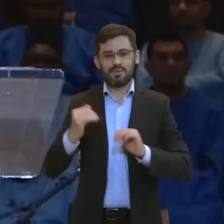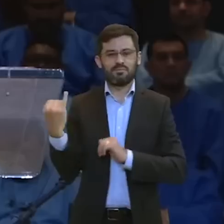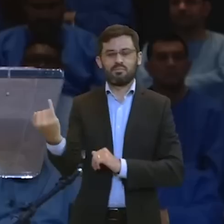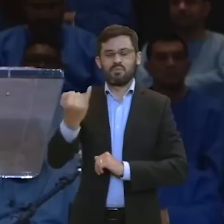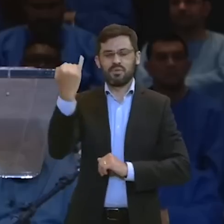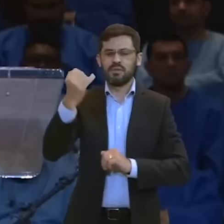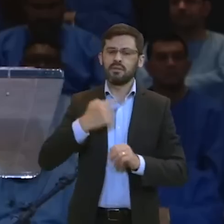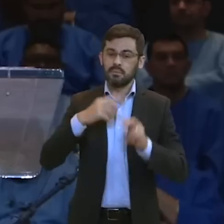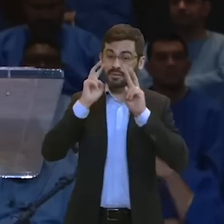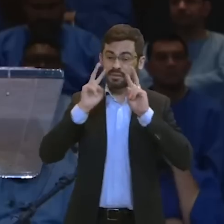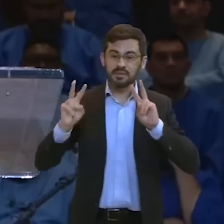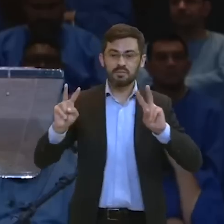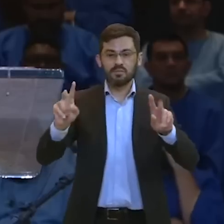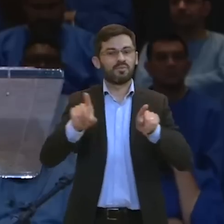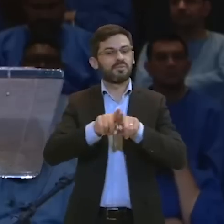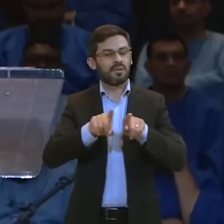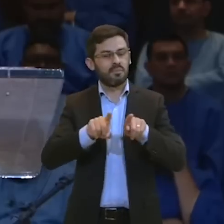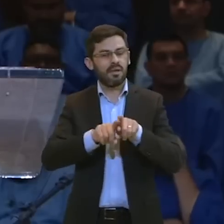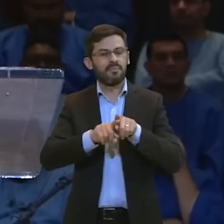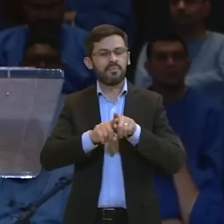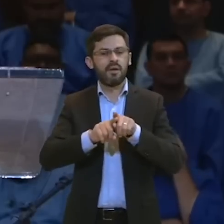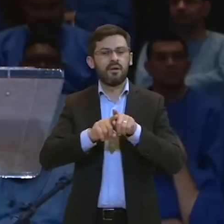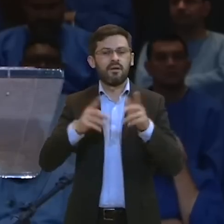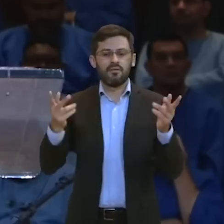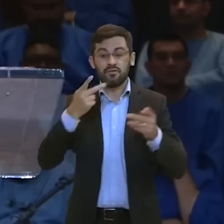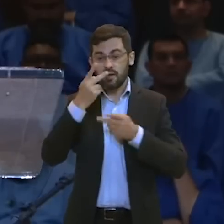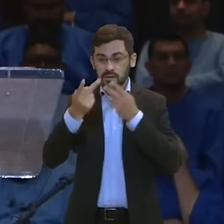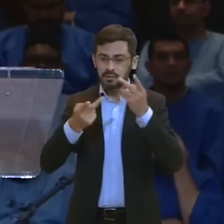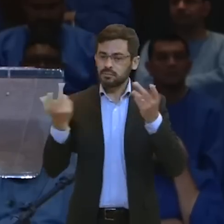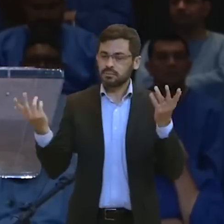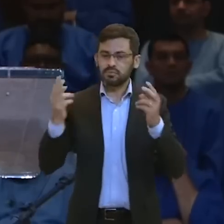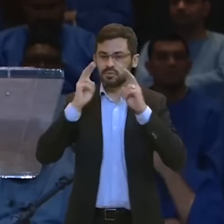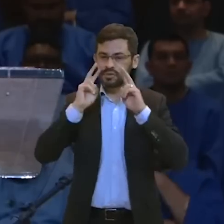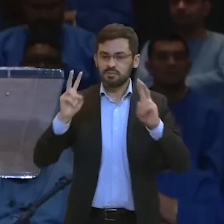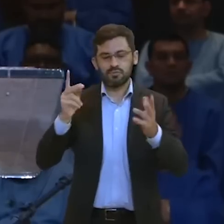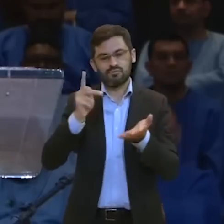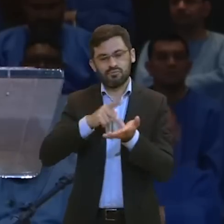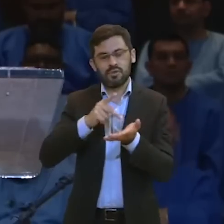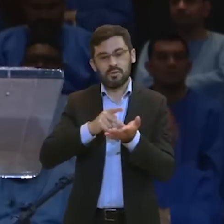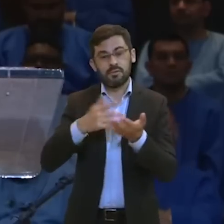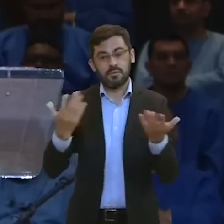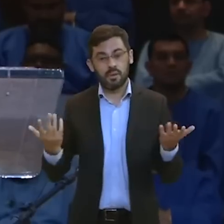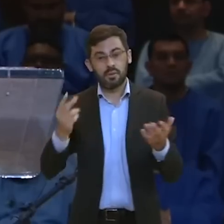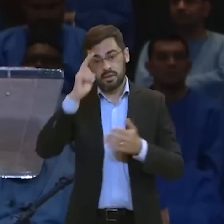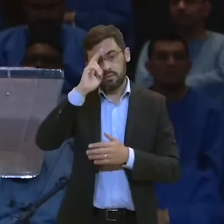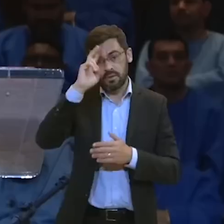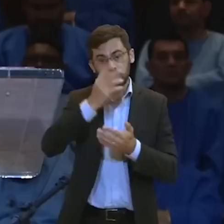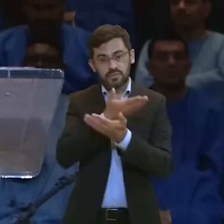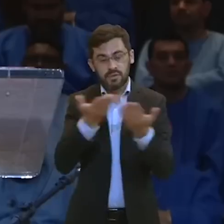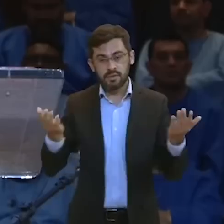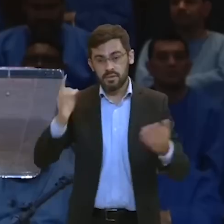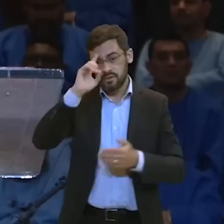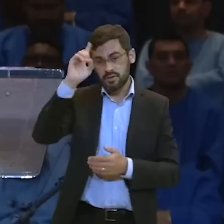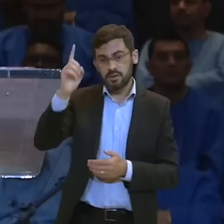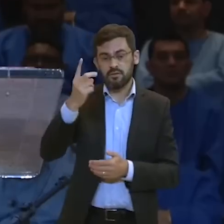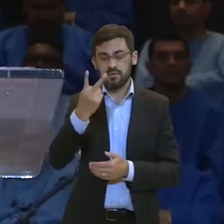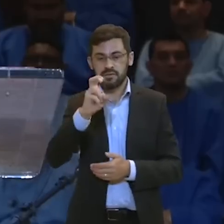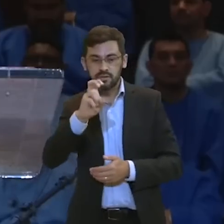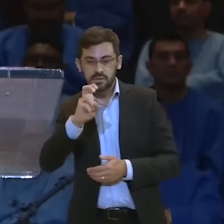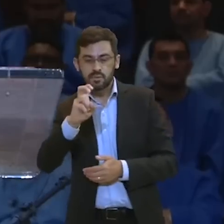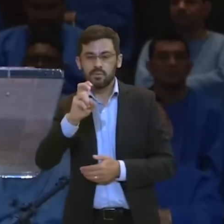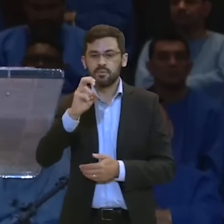Dando testemunho e também trazendo a palavra de Deus. Então fica aí o lembrete, dia 25 de